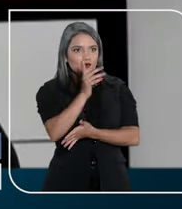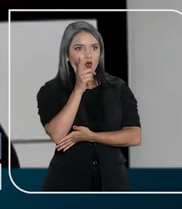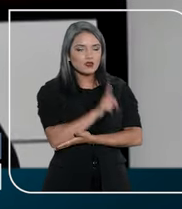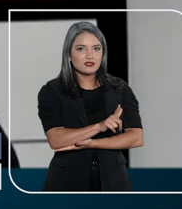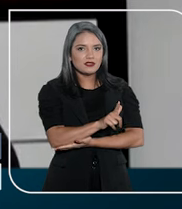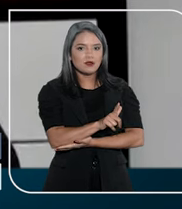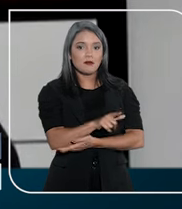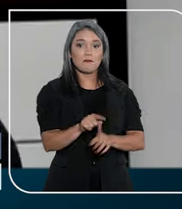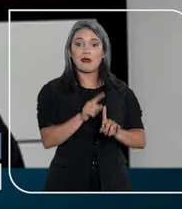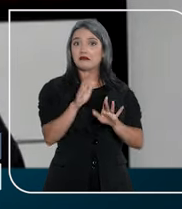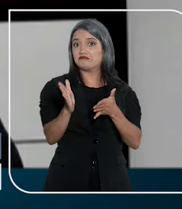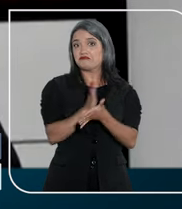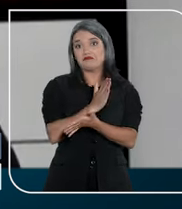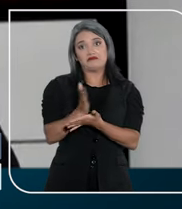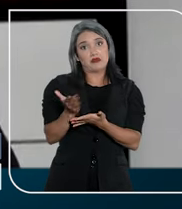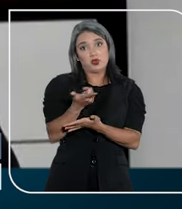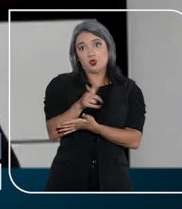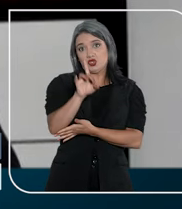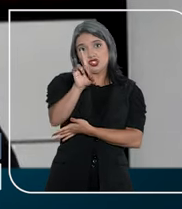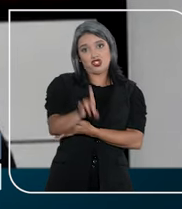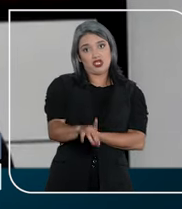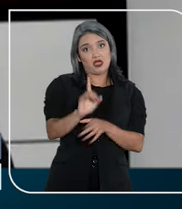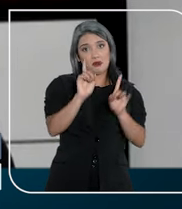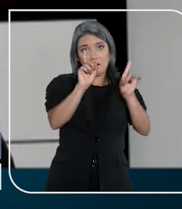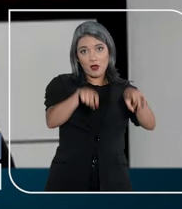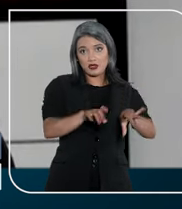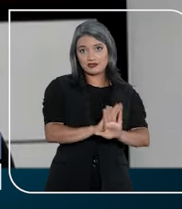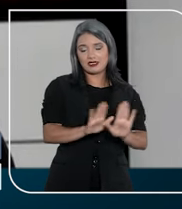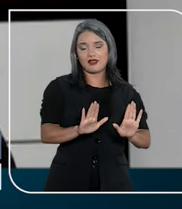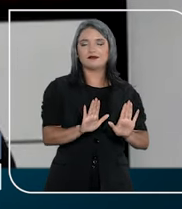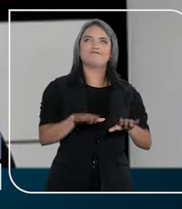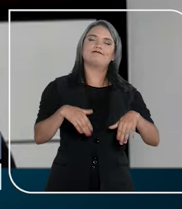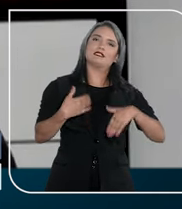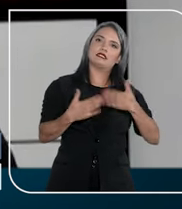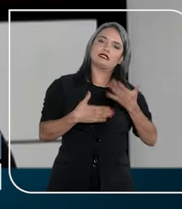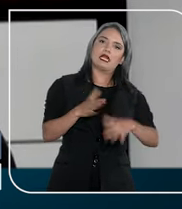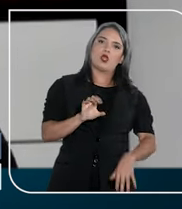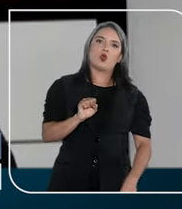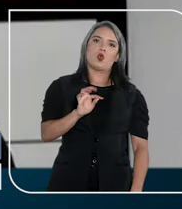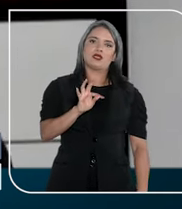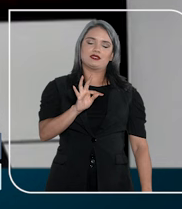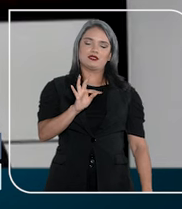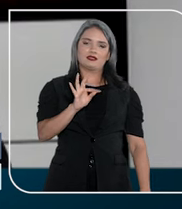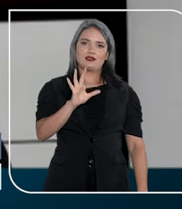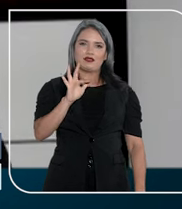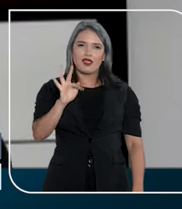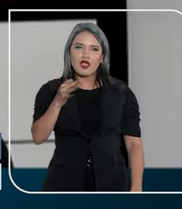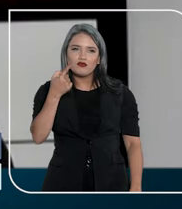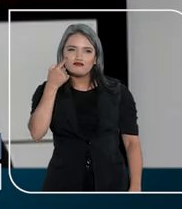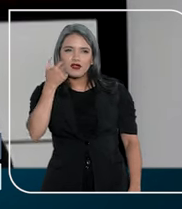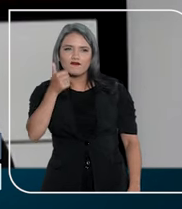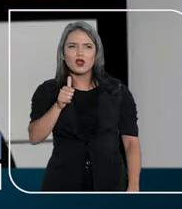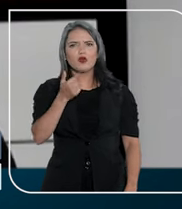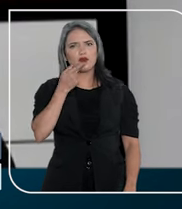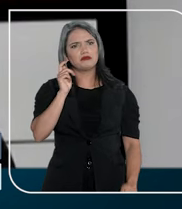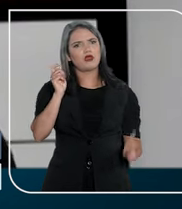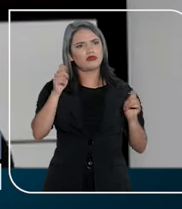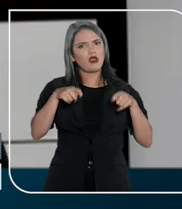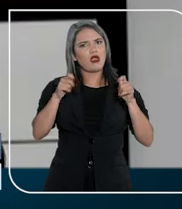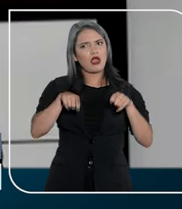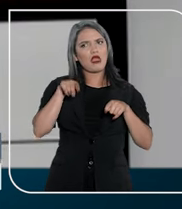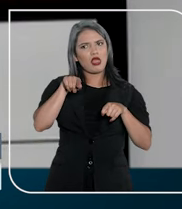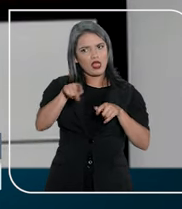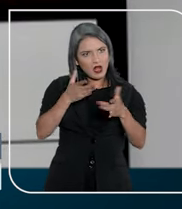tinha. O Supremo Tribunal Federal repensou e entendeu que havia sim direito destes candidatos